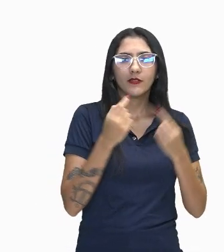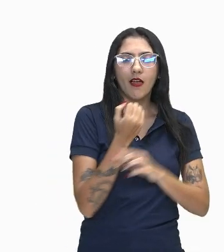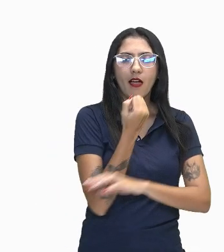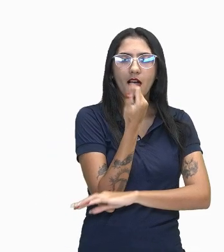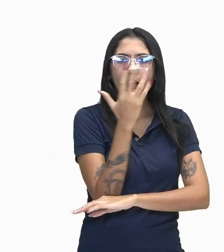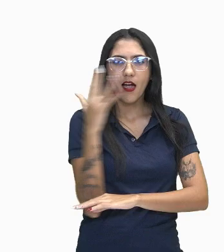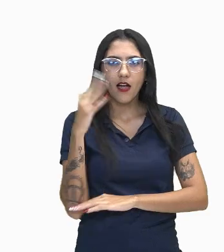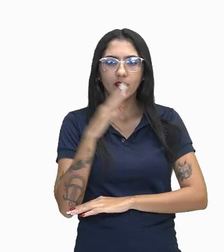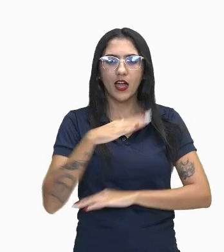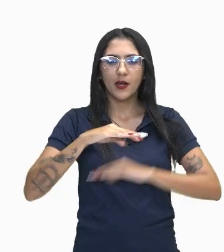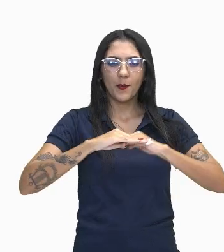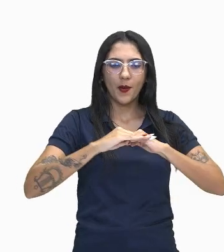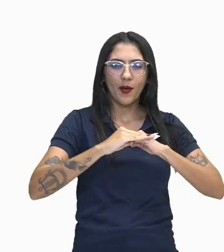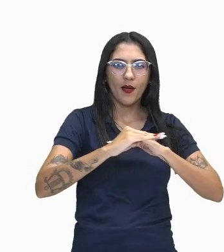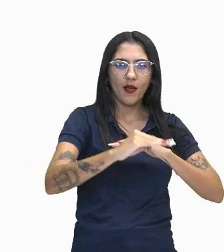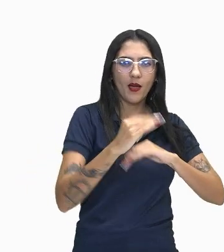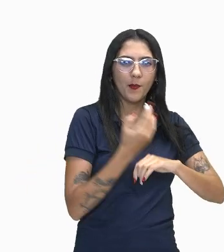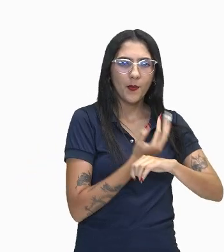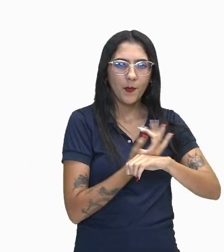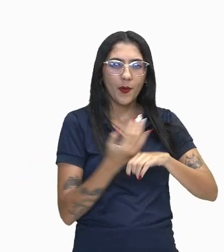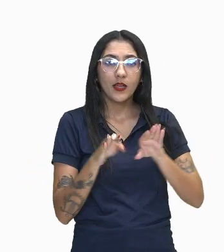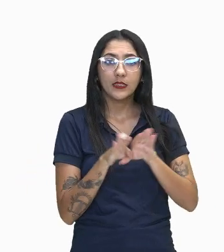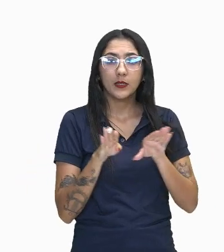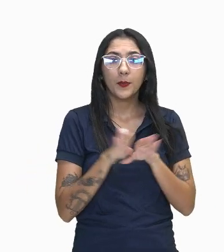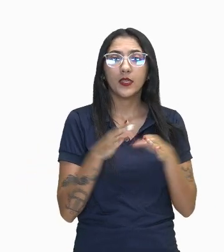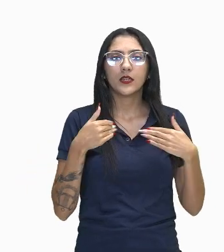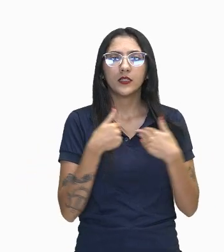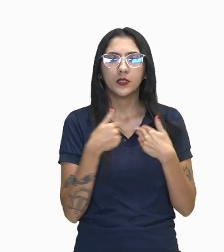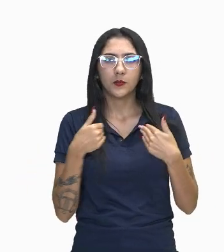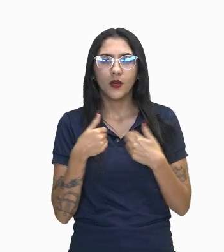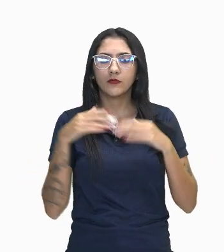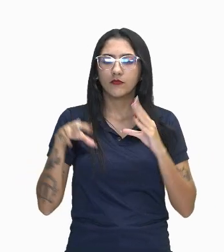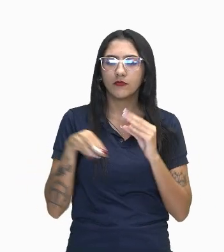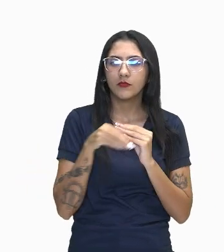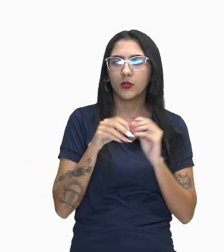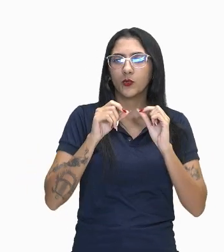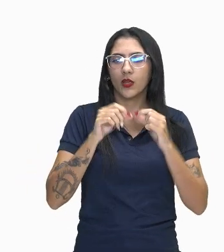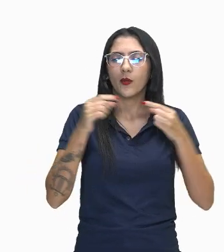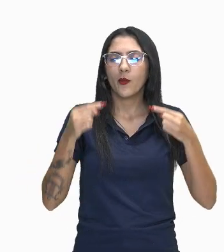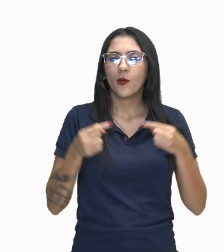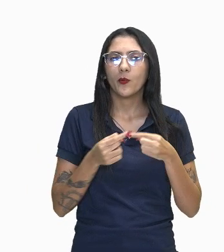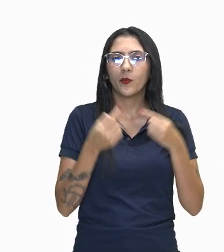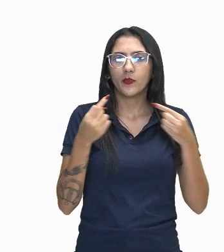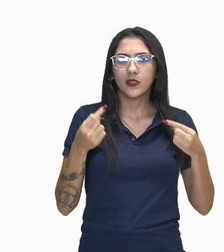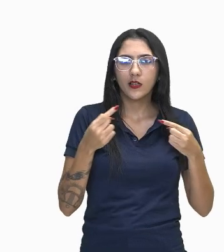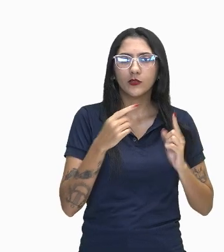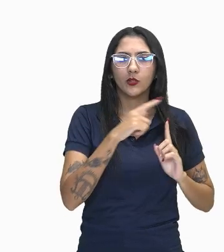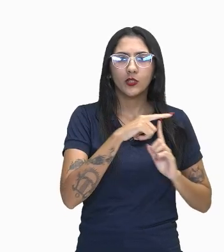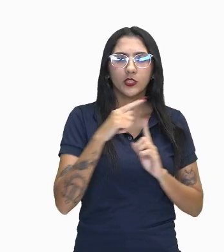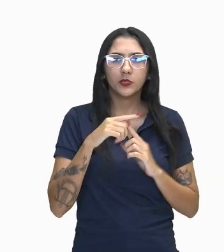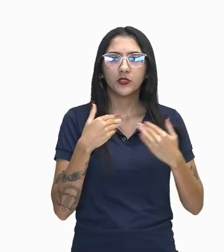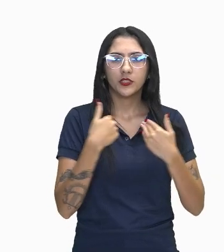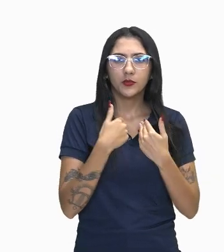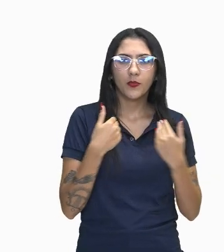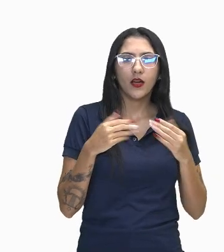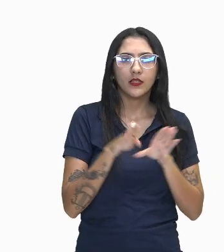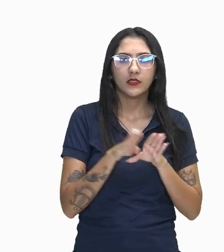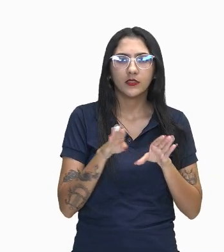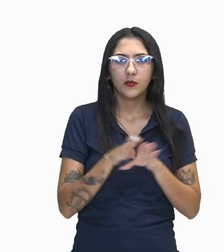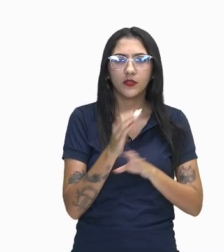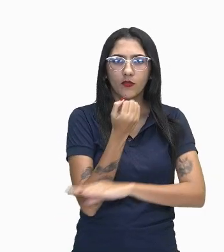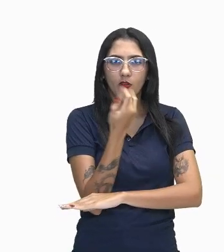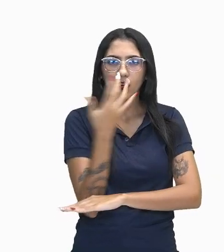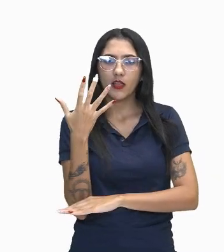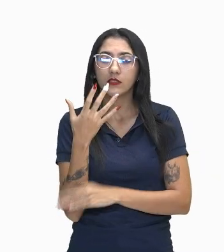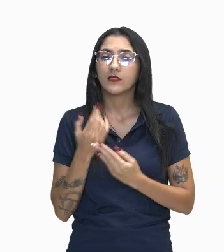e também a criação de animais, integrando o quê? Espécies florestais e leguminosas, que acabam melhorando